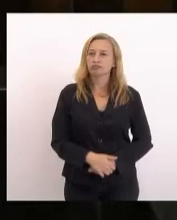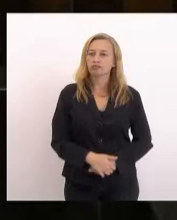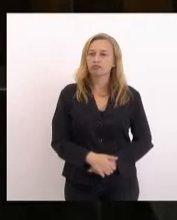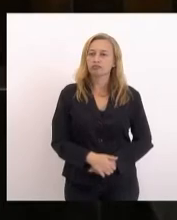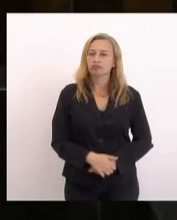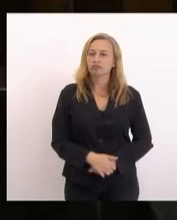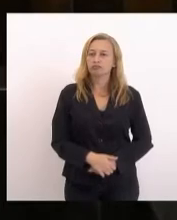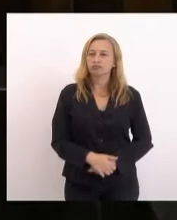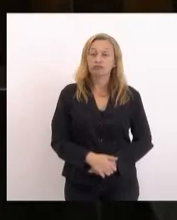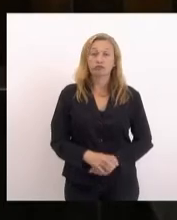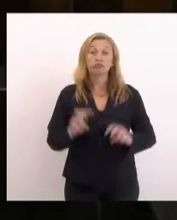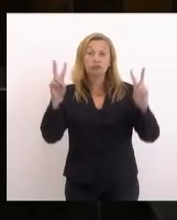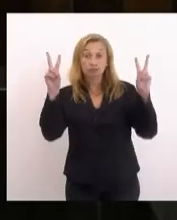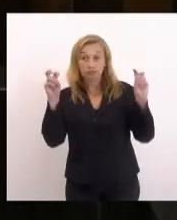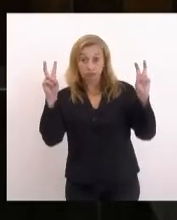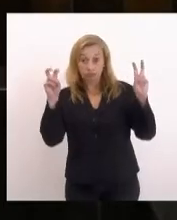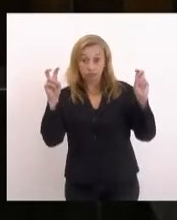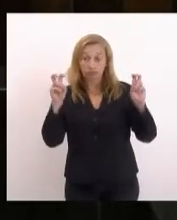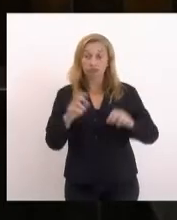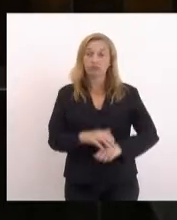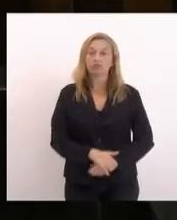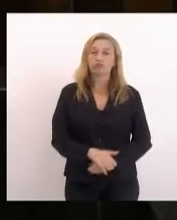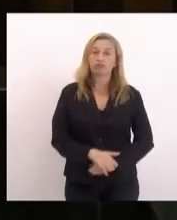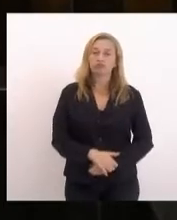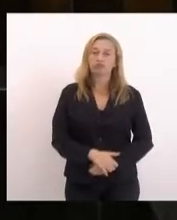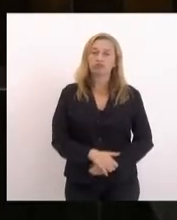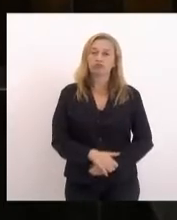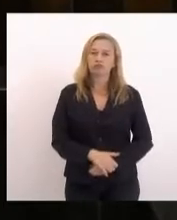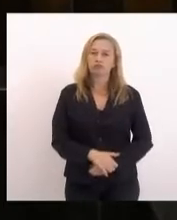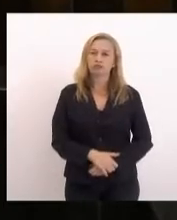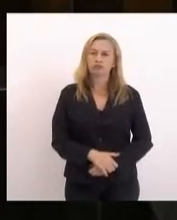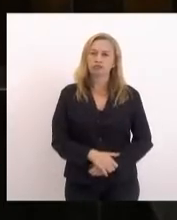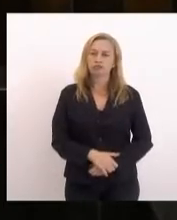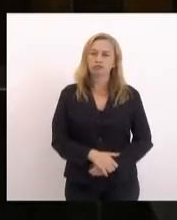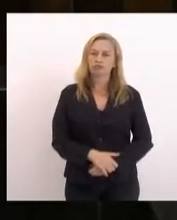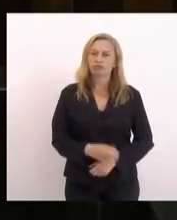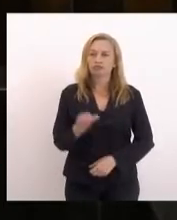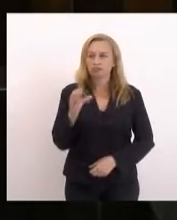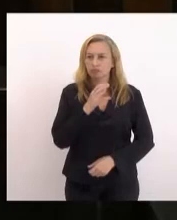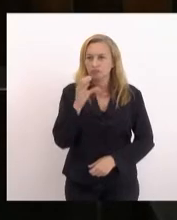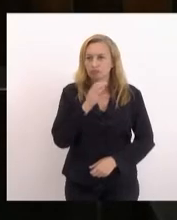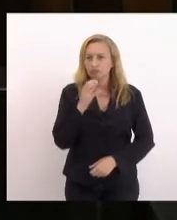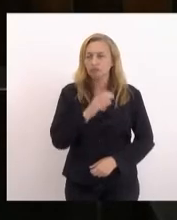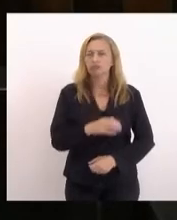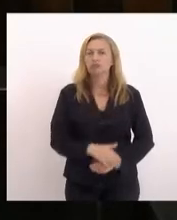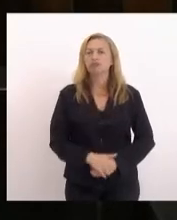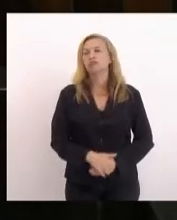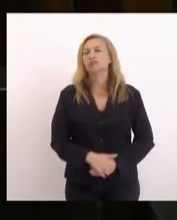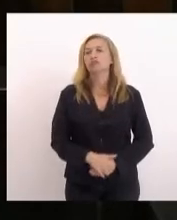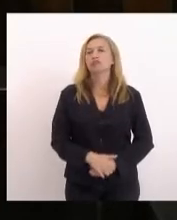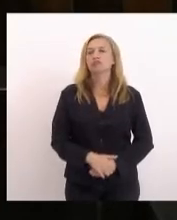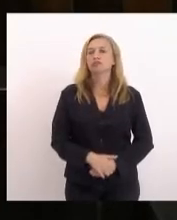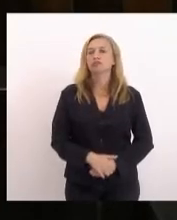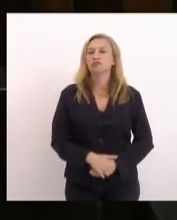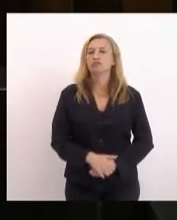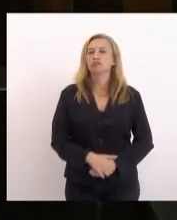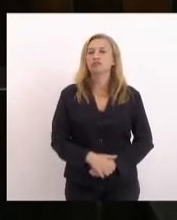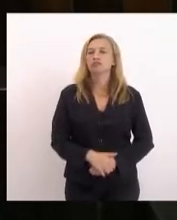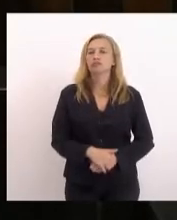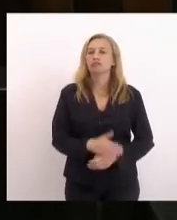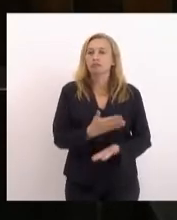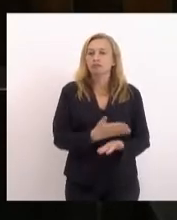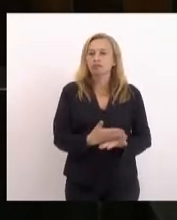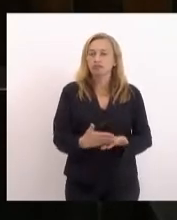é uma matéria que está tramitando em regime de urgência. Essa é a sessão solene de